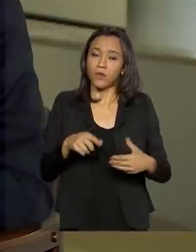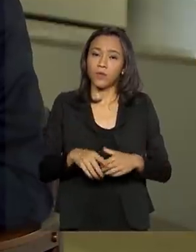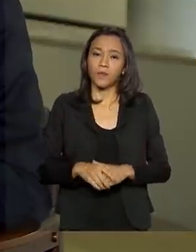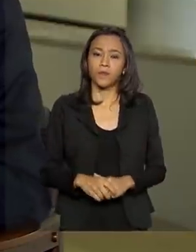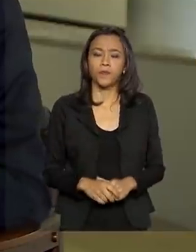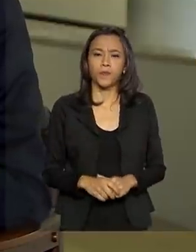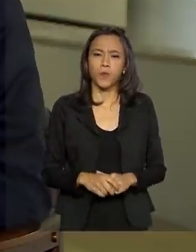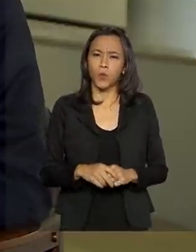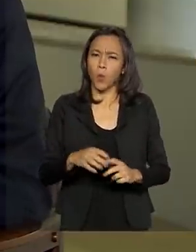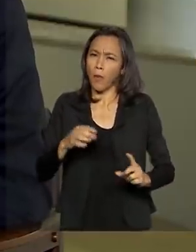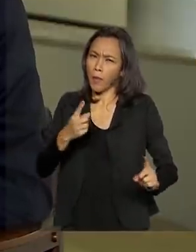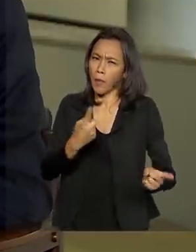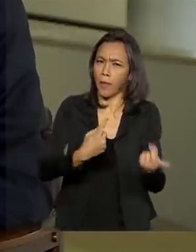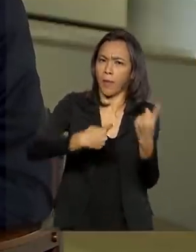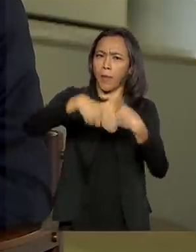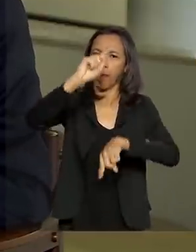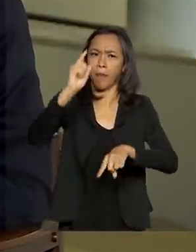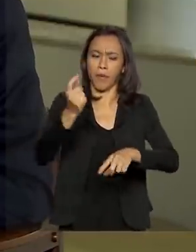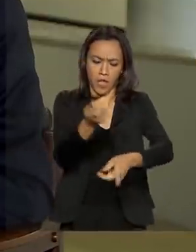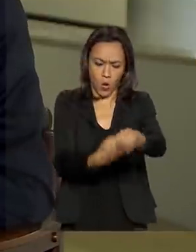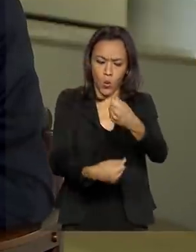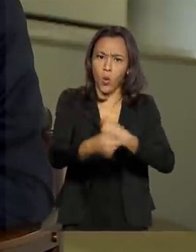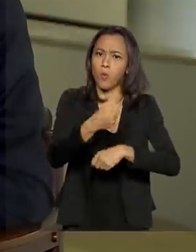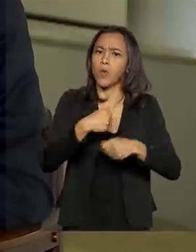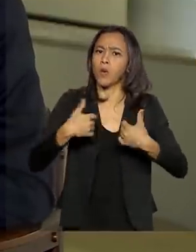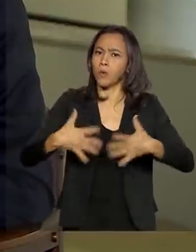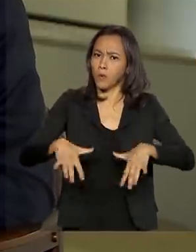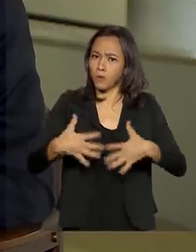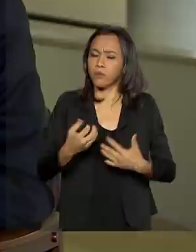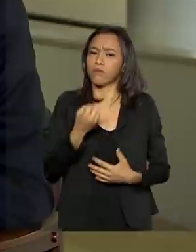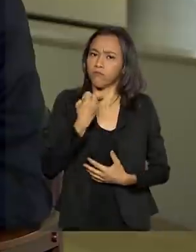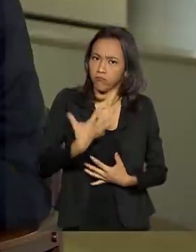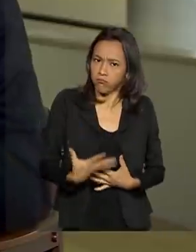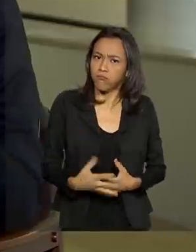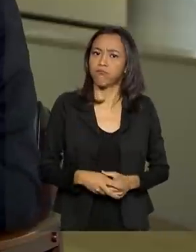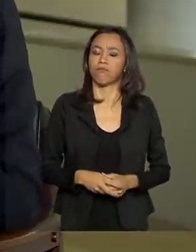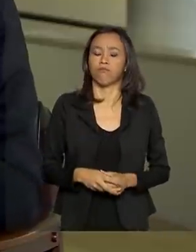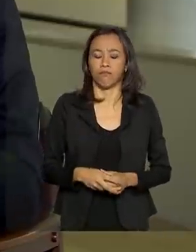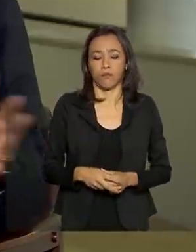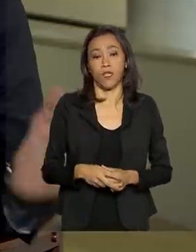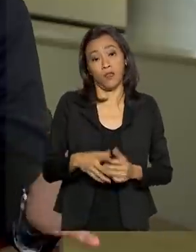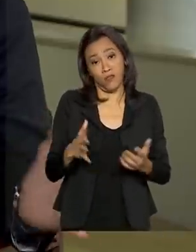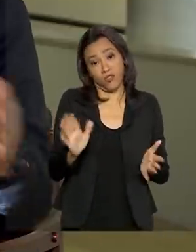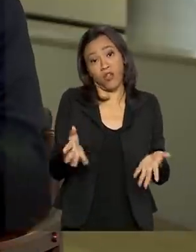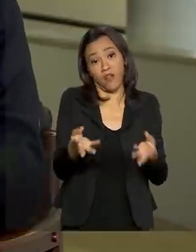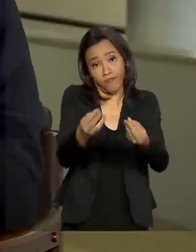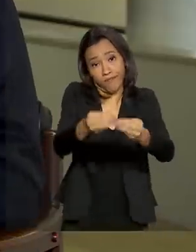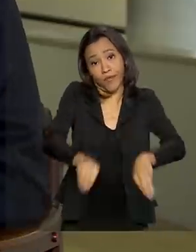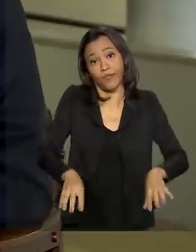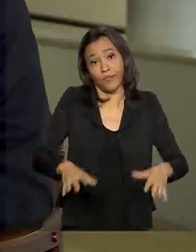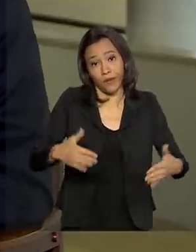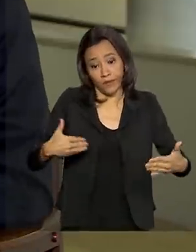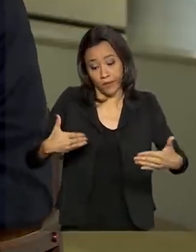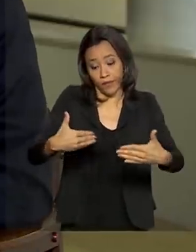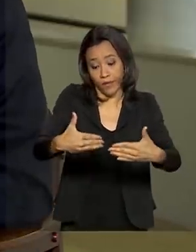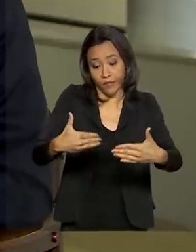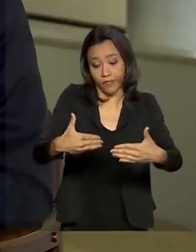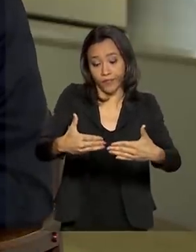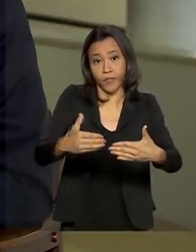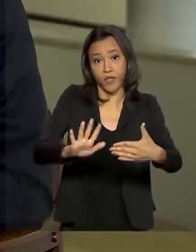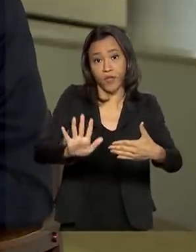um salto de qualidade na nossa economia muito grande. E já fomos prejudicados no final